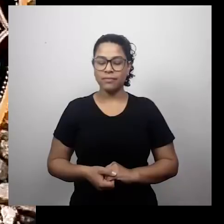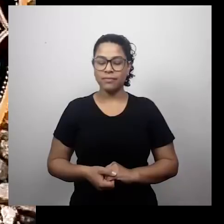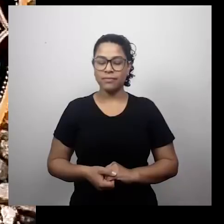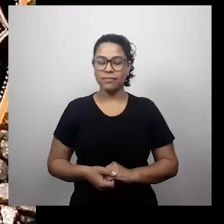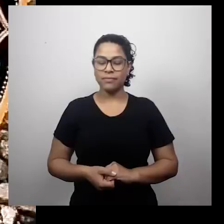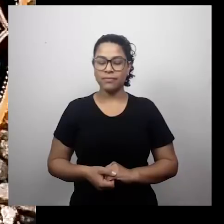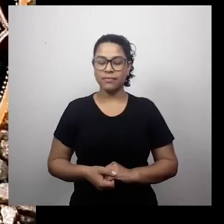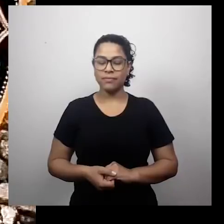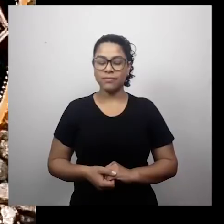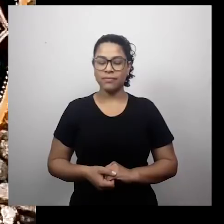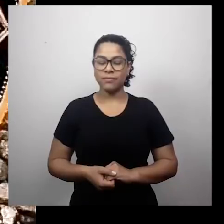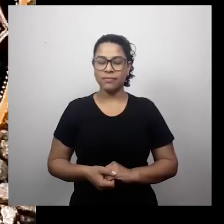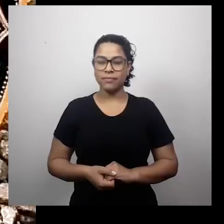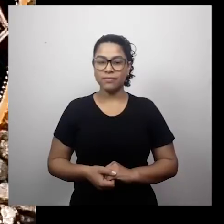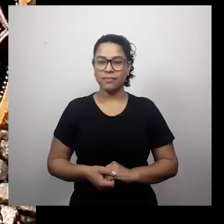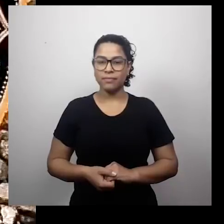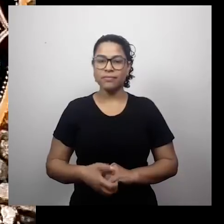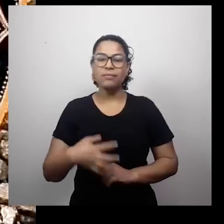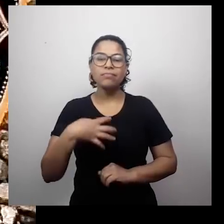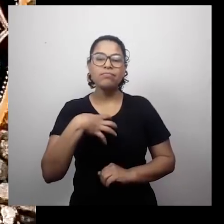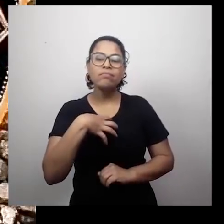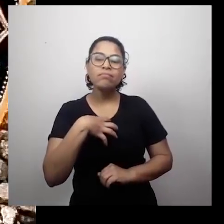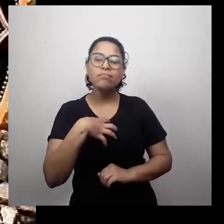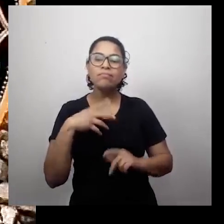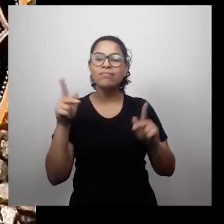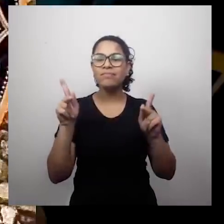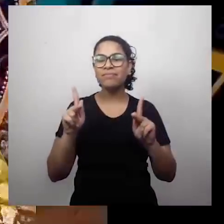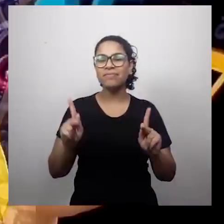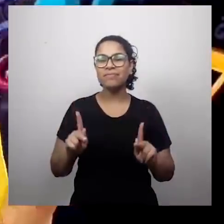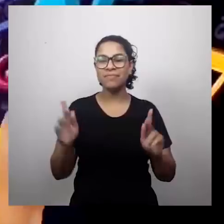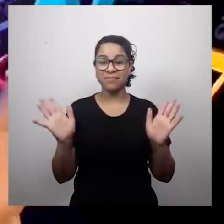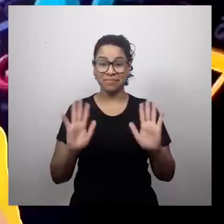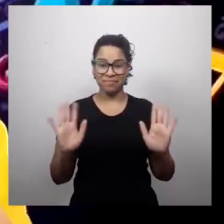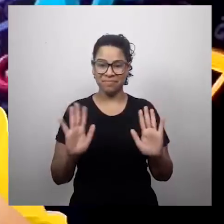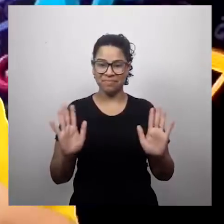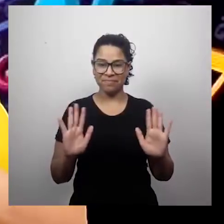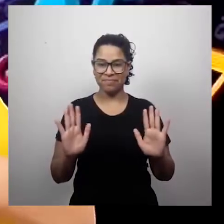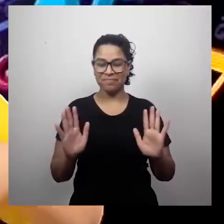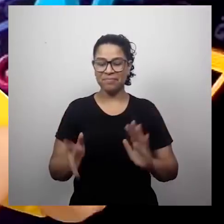So amazing. Sintam a paz. Bye bye.